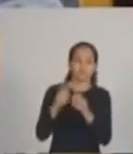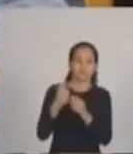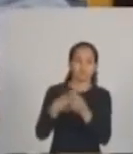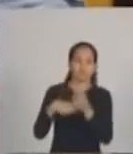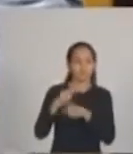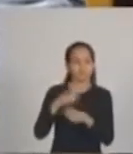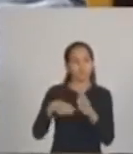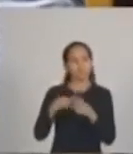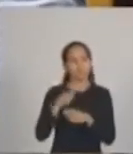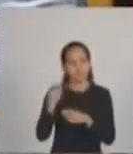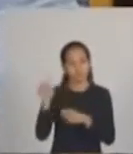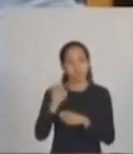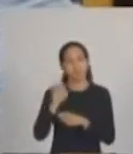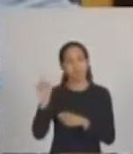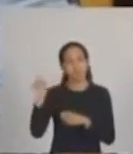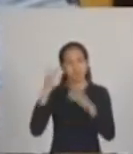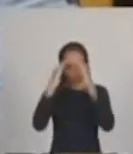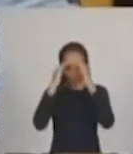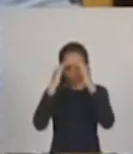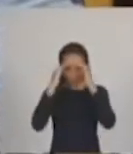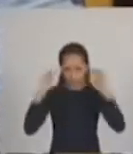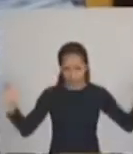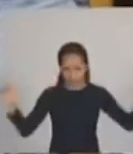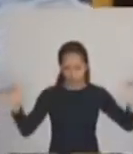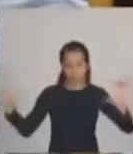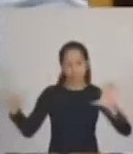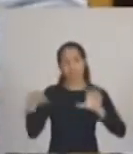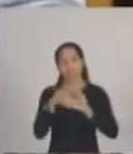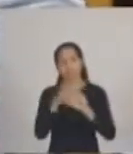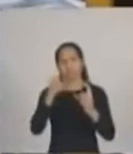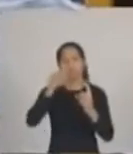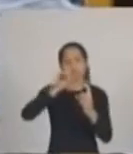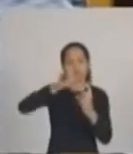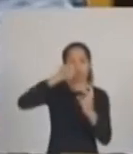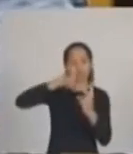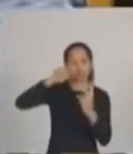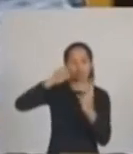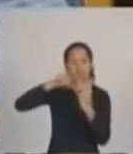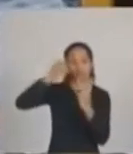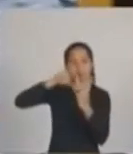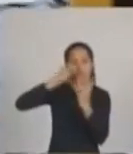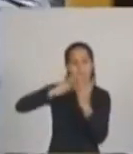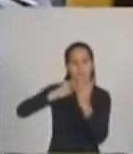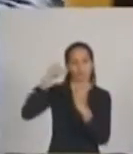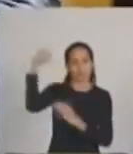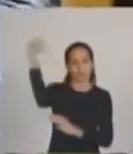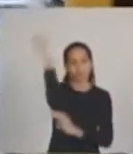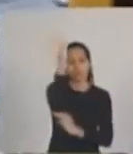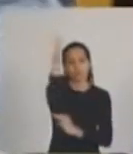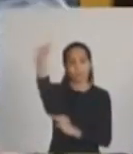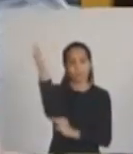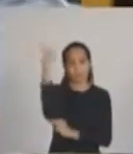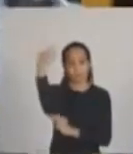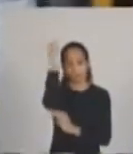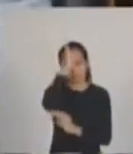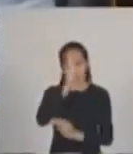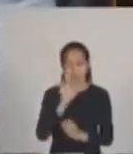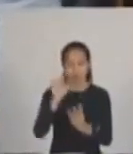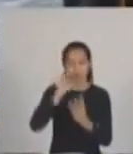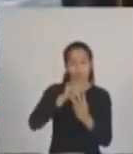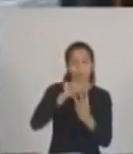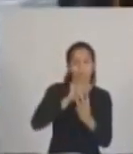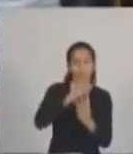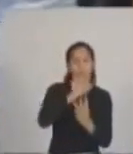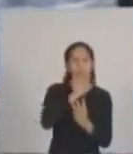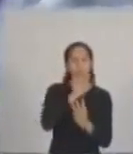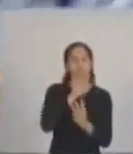de que coloque lá a bandeira da nossa pátria para se somar à bandeira do Espírito Santo e a bandeira do país que eles representam, que é a Suíça, em